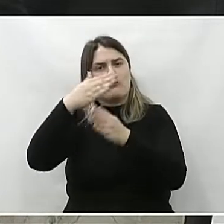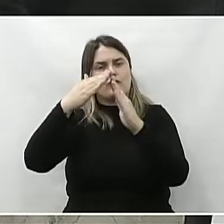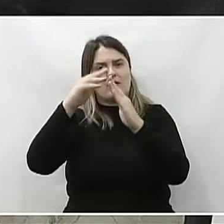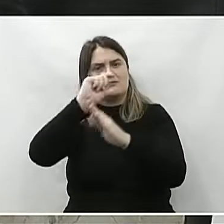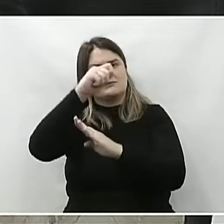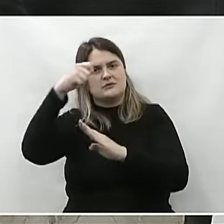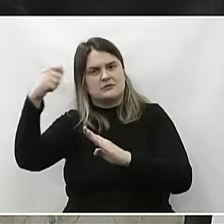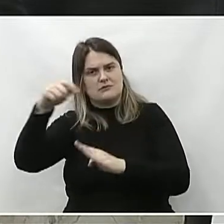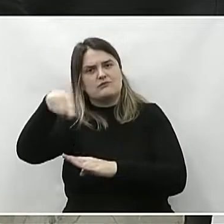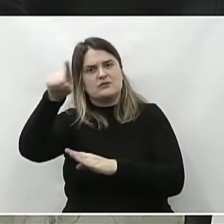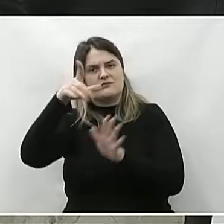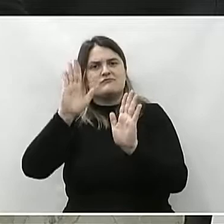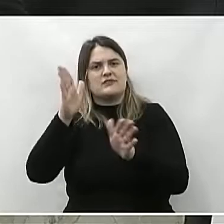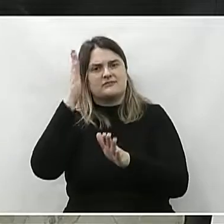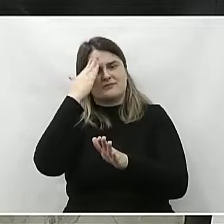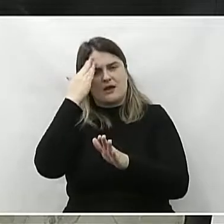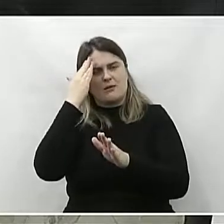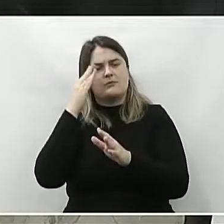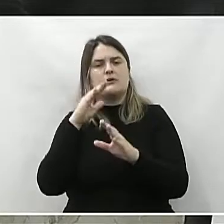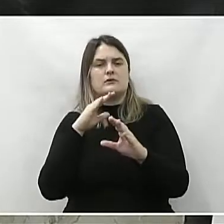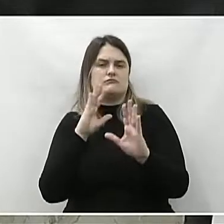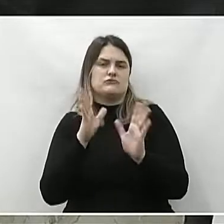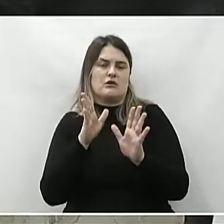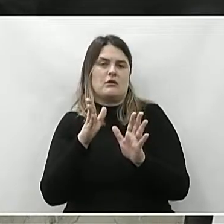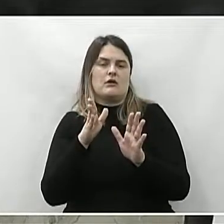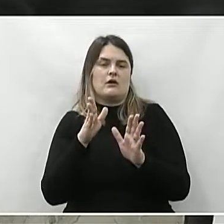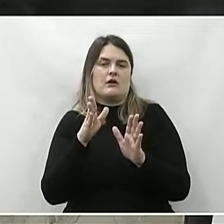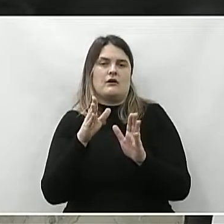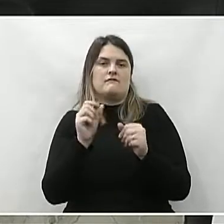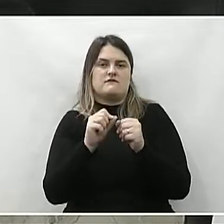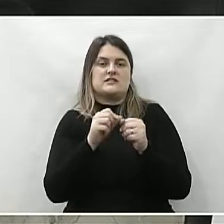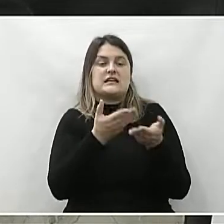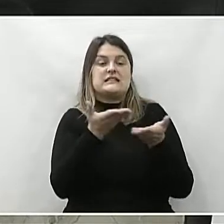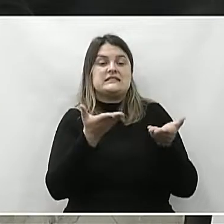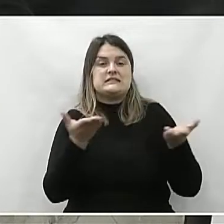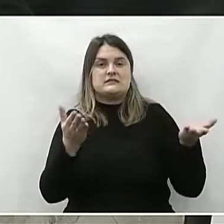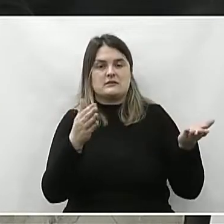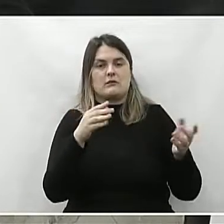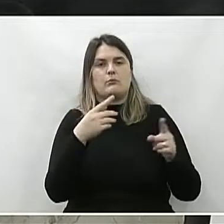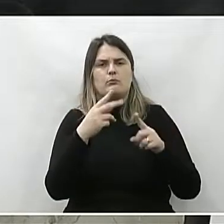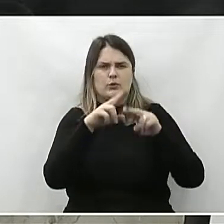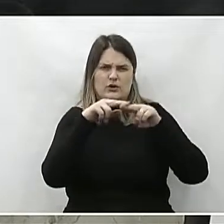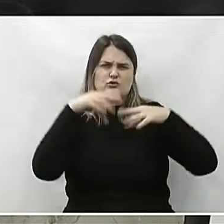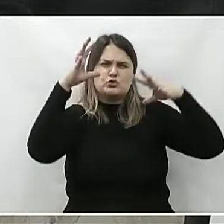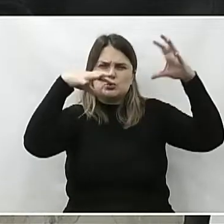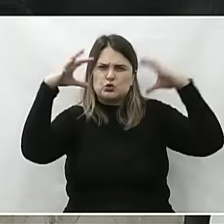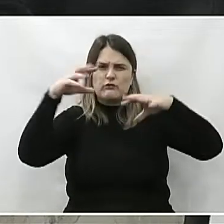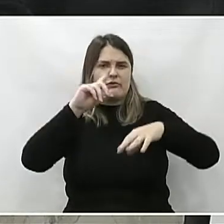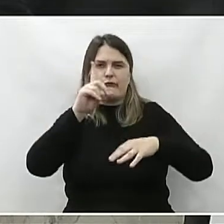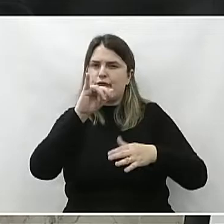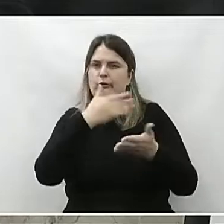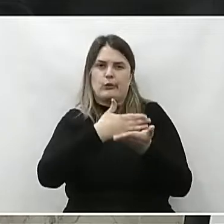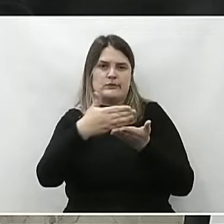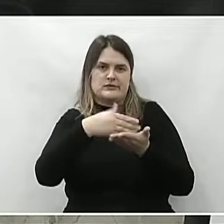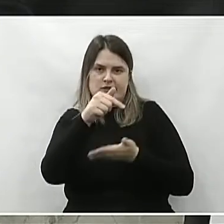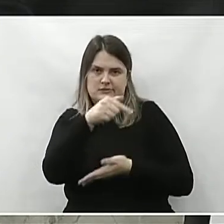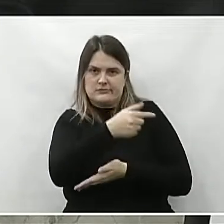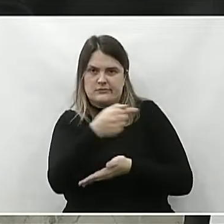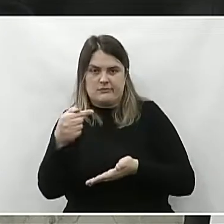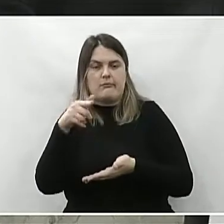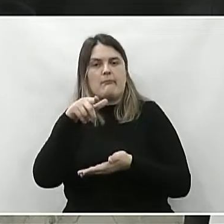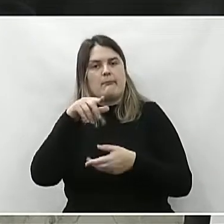Já vocês sabem, já foi comunicado a vocês que foi licitado. Por causa do mau tempo, provavelmente não vai começar essa semana, mas ele já vai ser